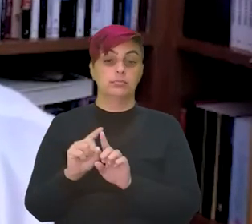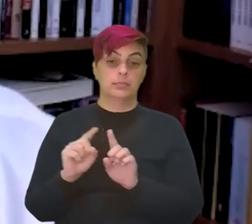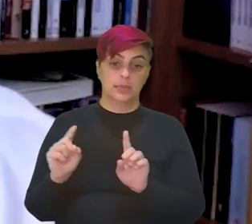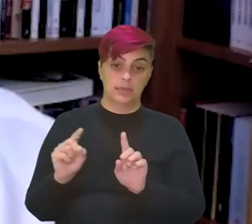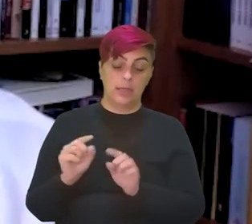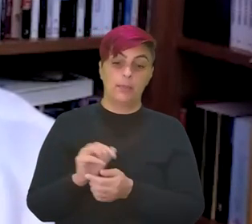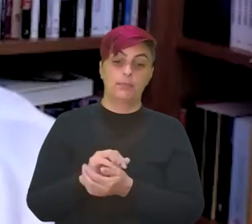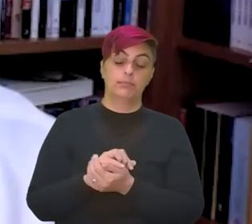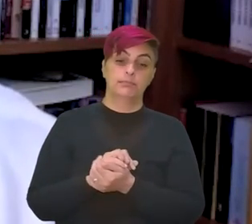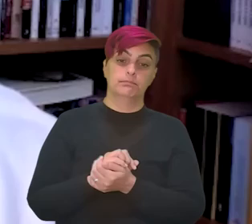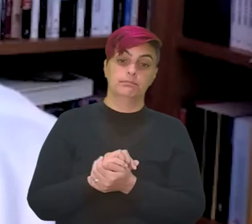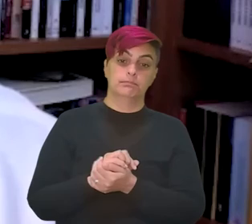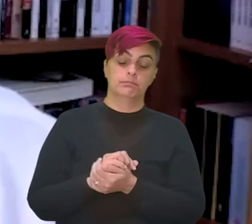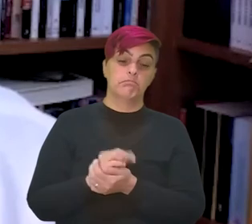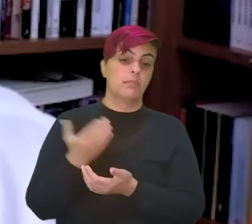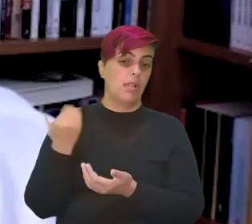em que